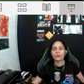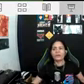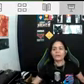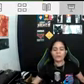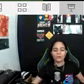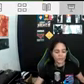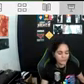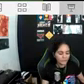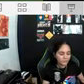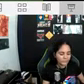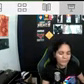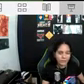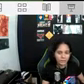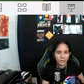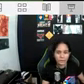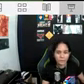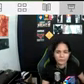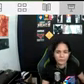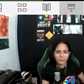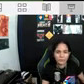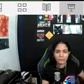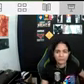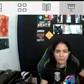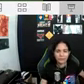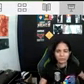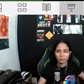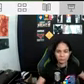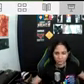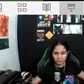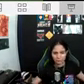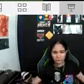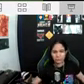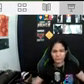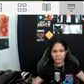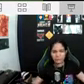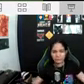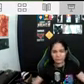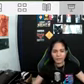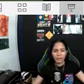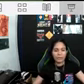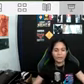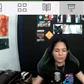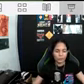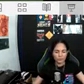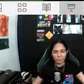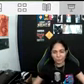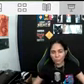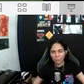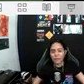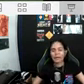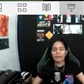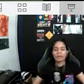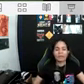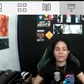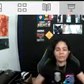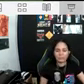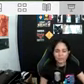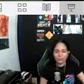gente coloca, a gente dá Coca-Cola para os alunos estarem tomando, tá? Vamos supor, no grupo